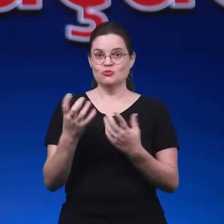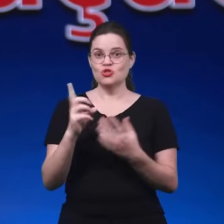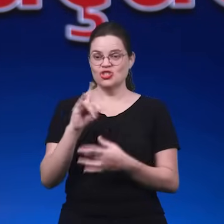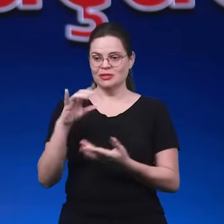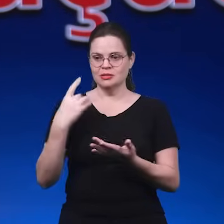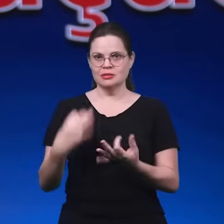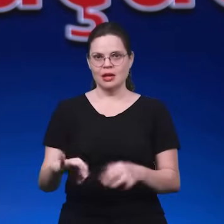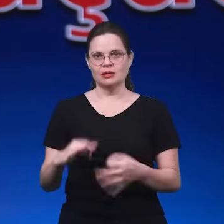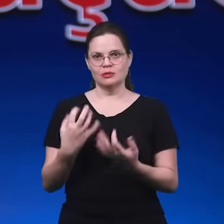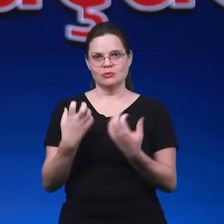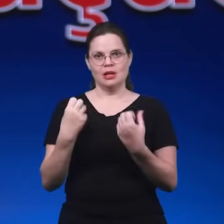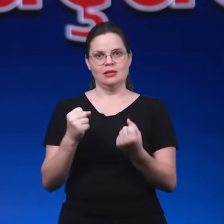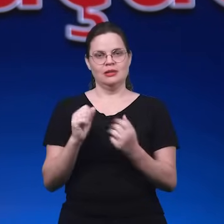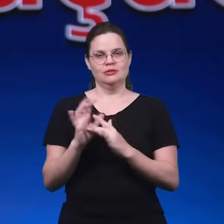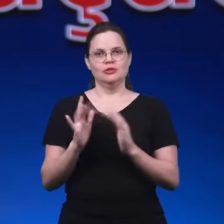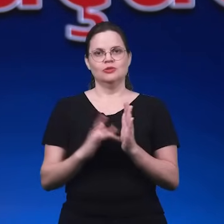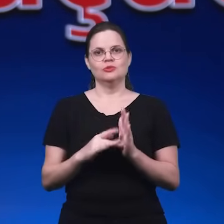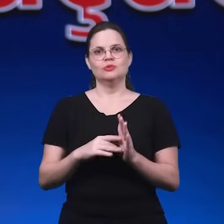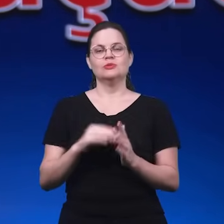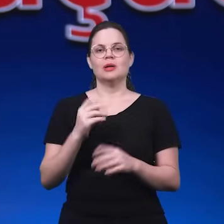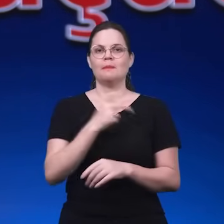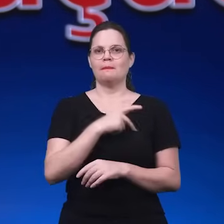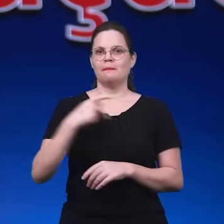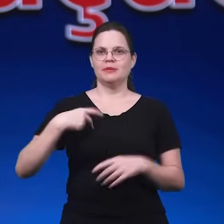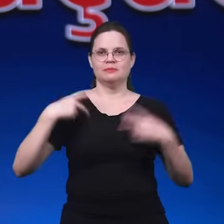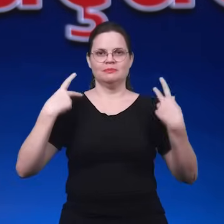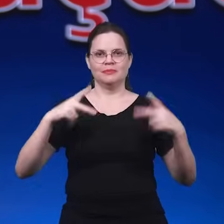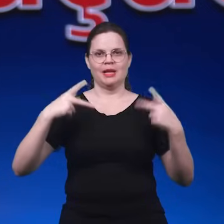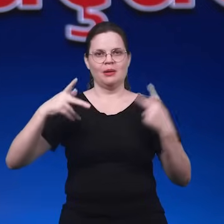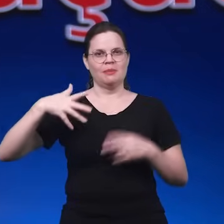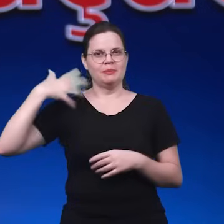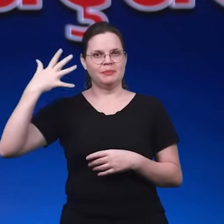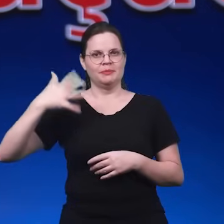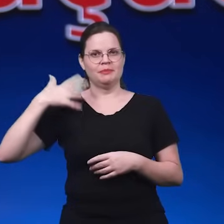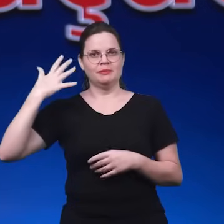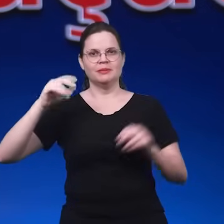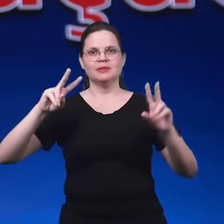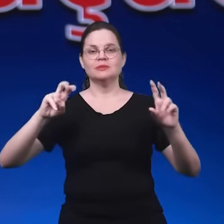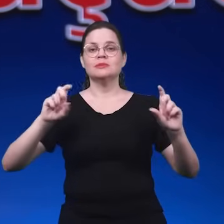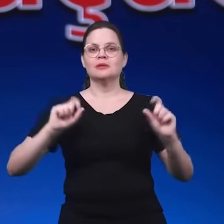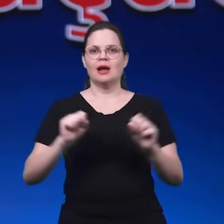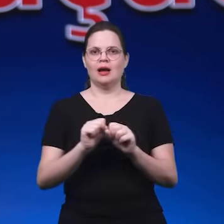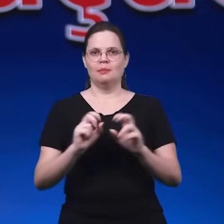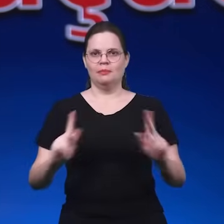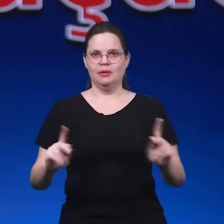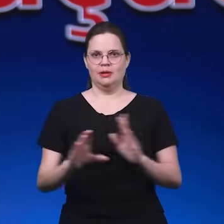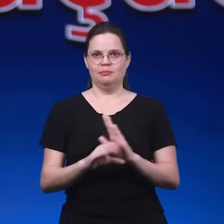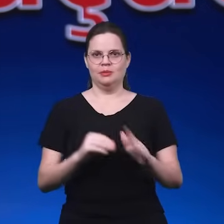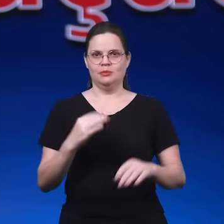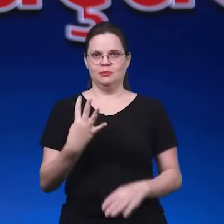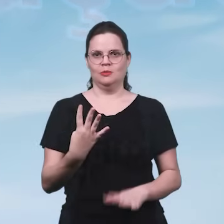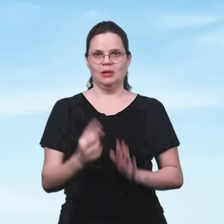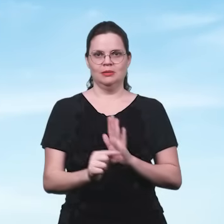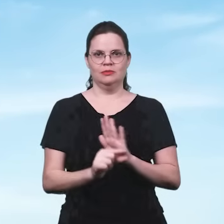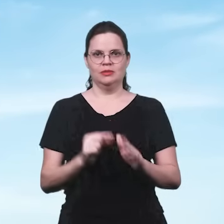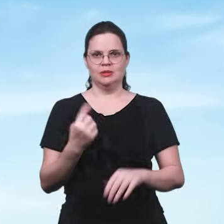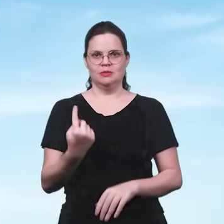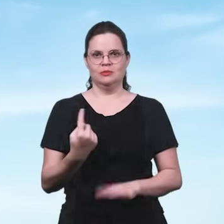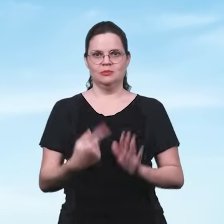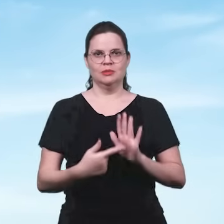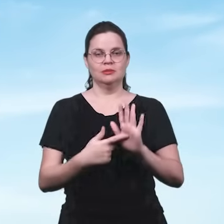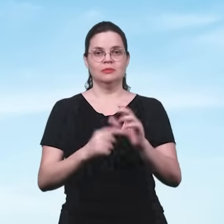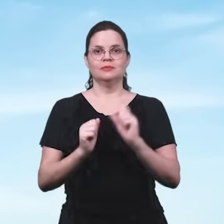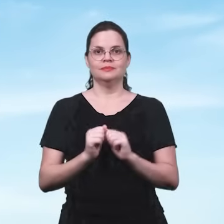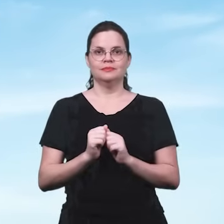o pastor pregou a mensagem e aquela mensagem eu guardo comigo até hoje. Apocalipse, capítulo 4, versículo 1.